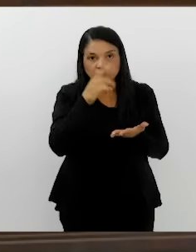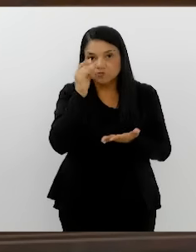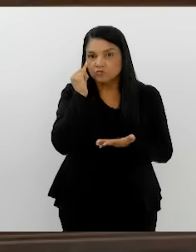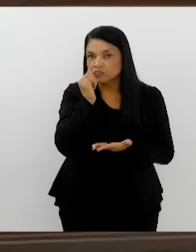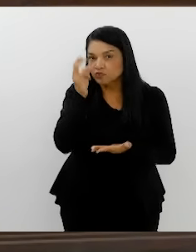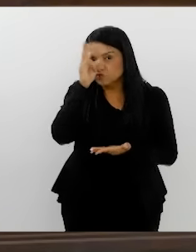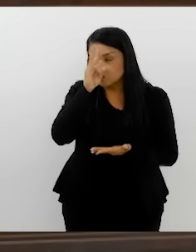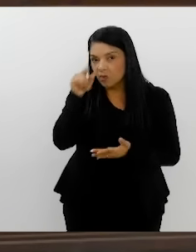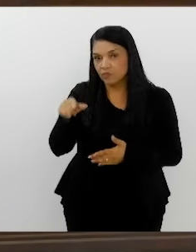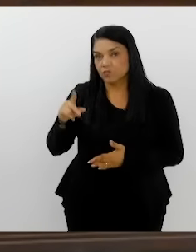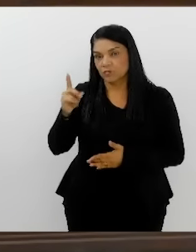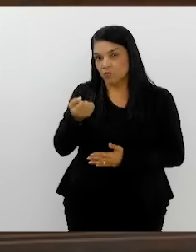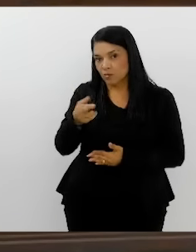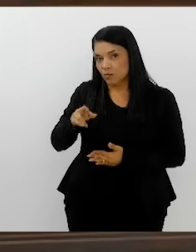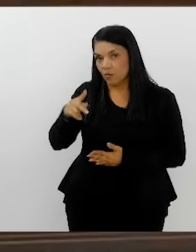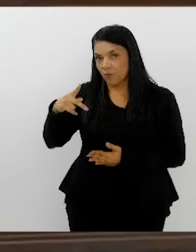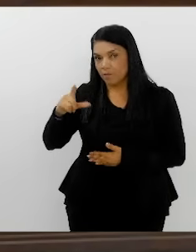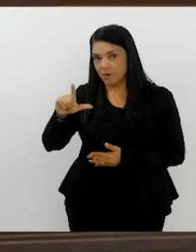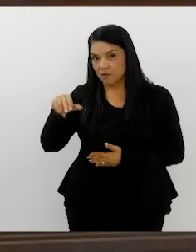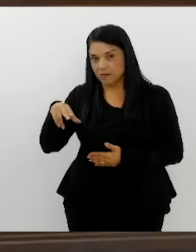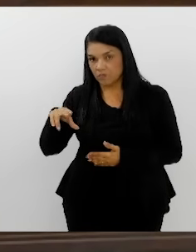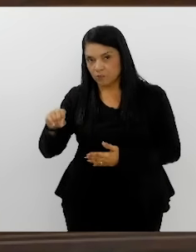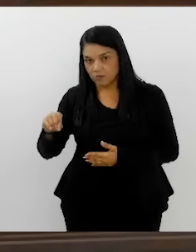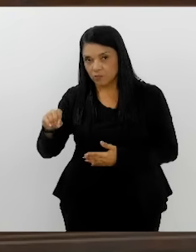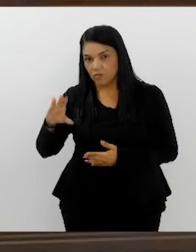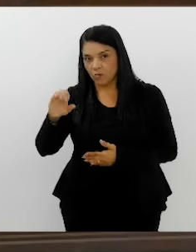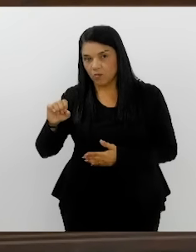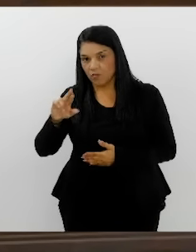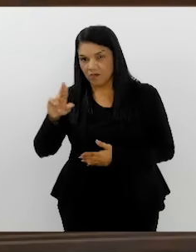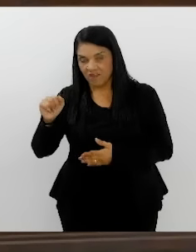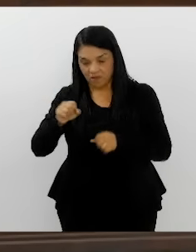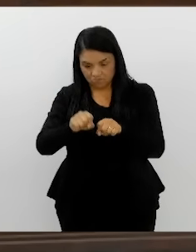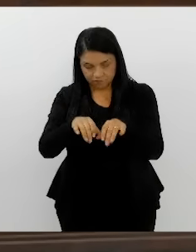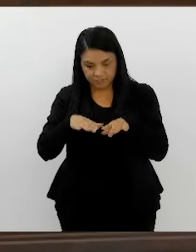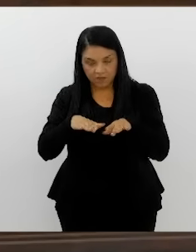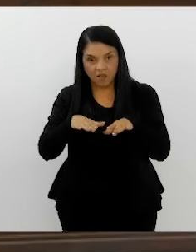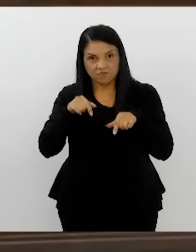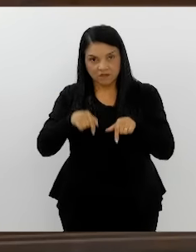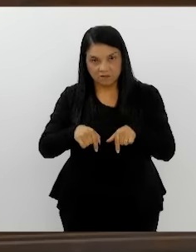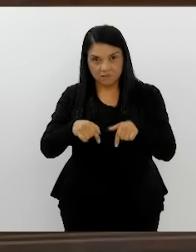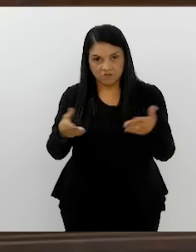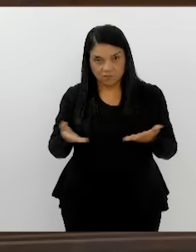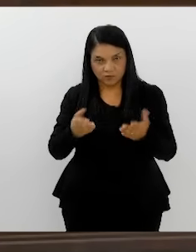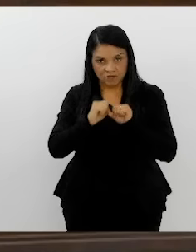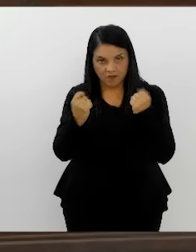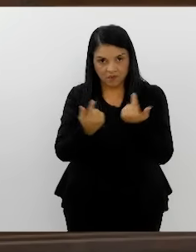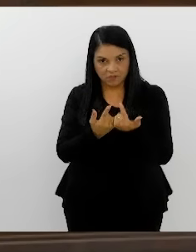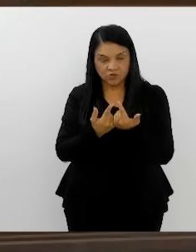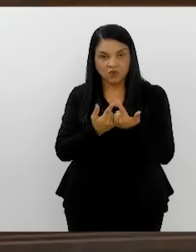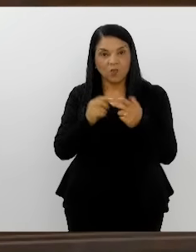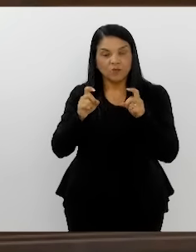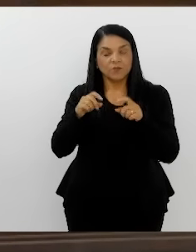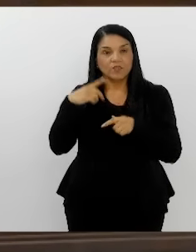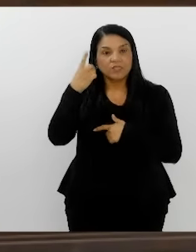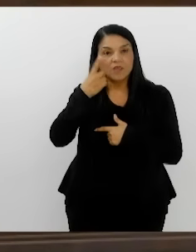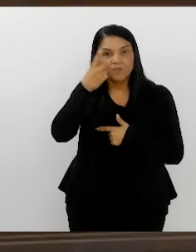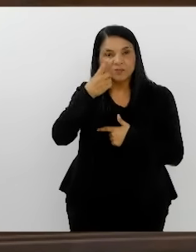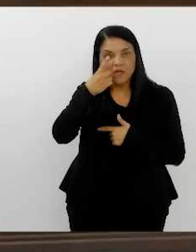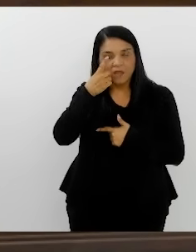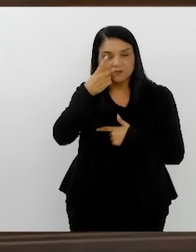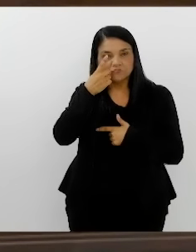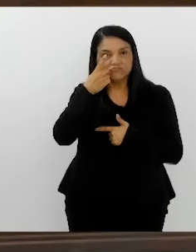Correia de Oliveira, aqui, neste plenário, quando deputado constituinte, ele que lutou